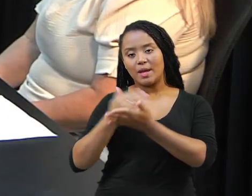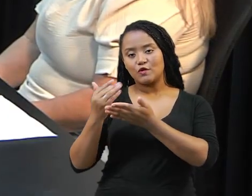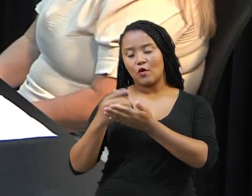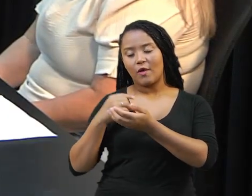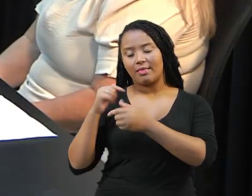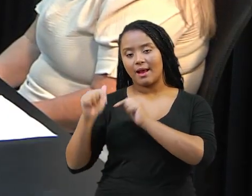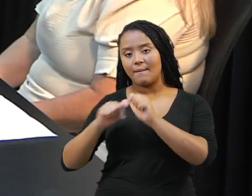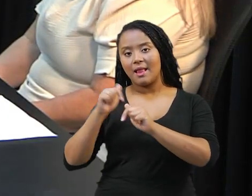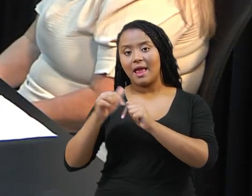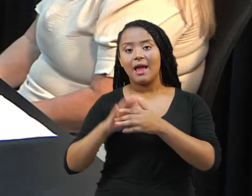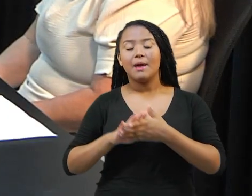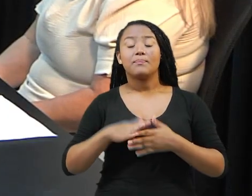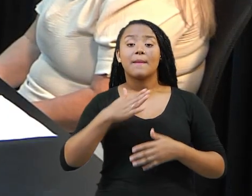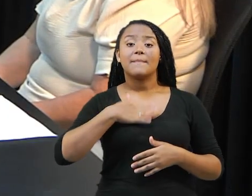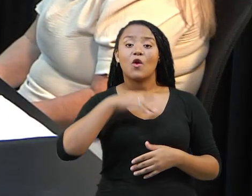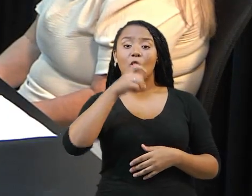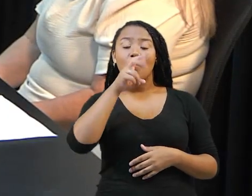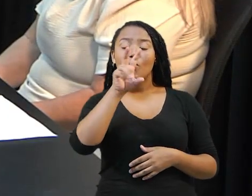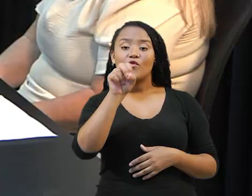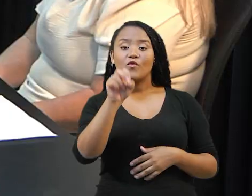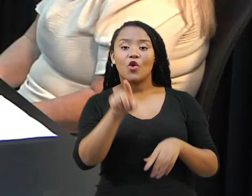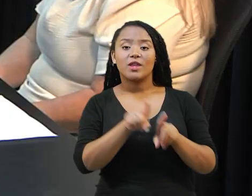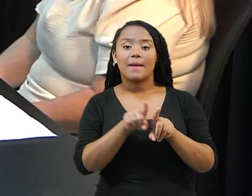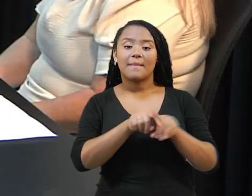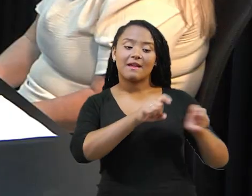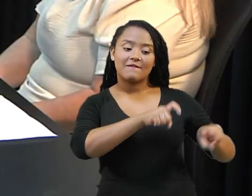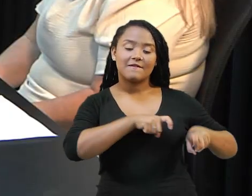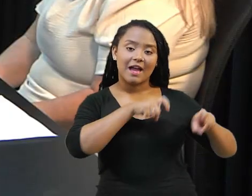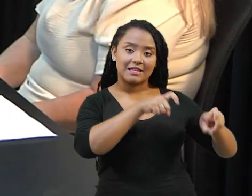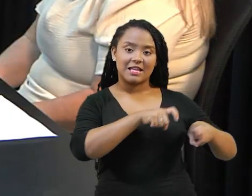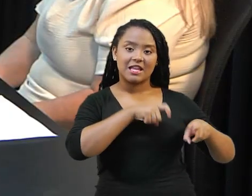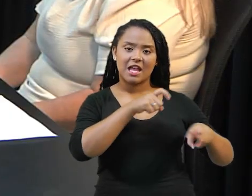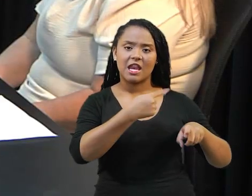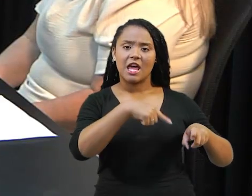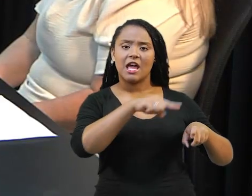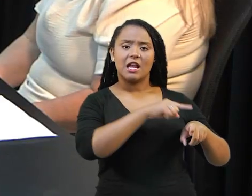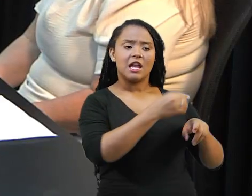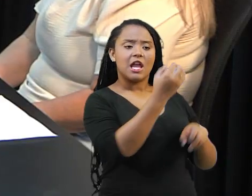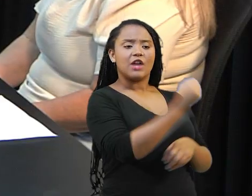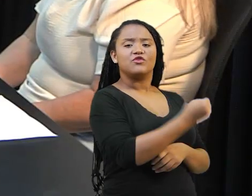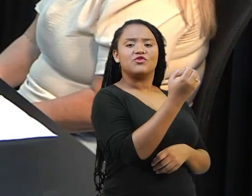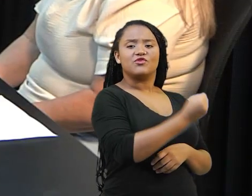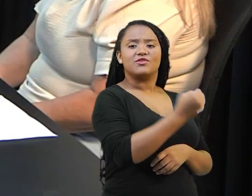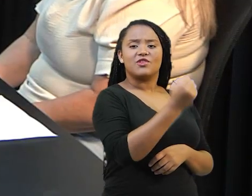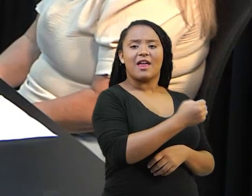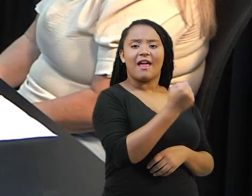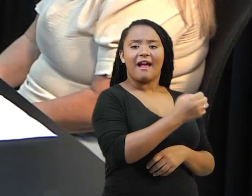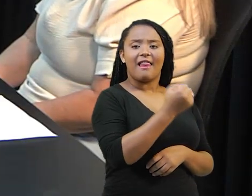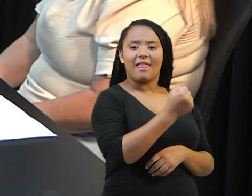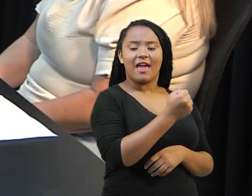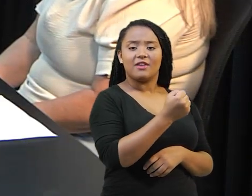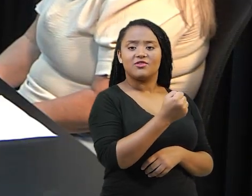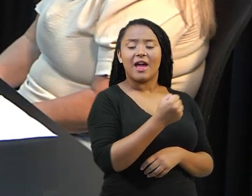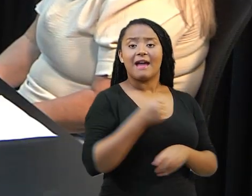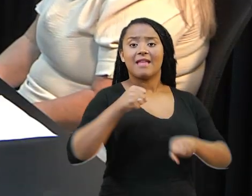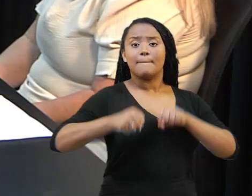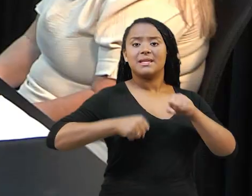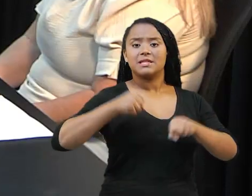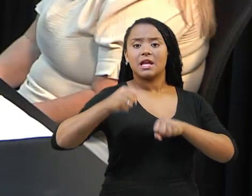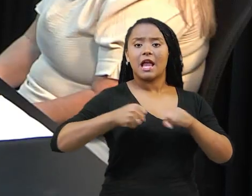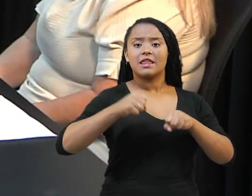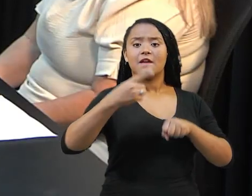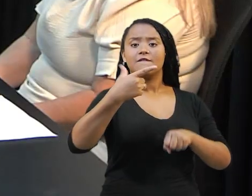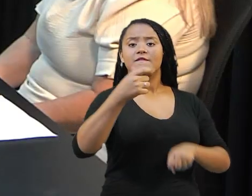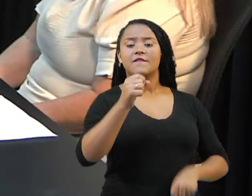Meu avô acordava 3 horas da manhã e ia tirar leite, ele voltava com 20 litros de leite numa bicicleta. E ali, né,